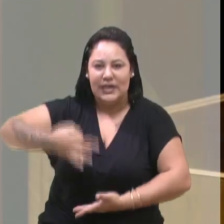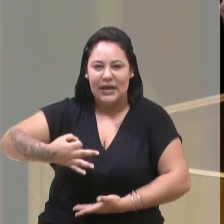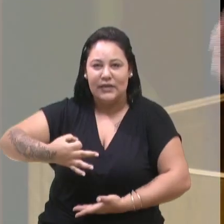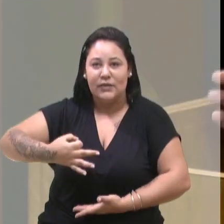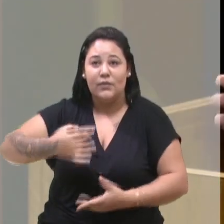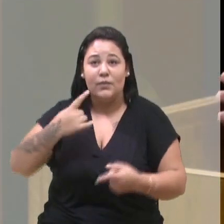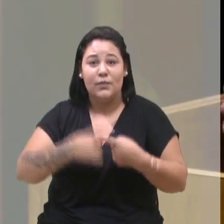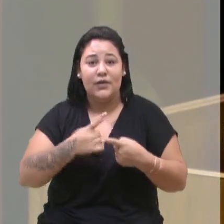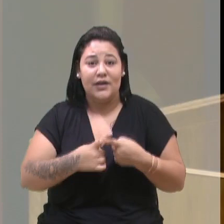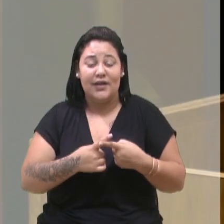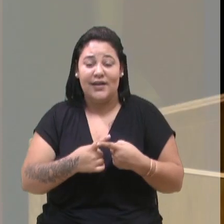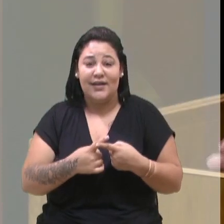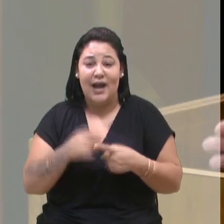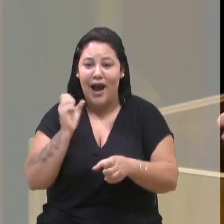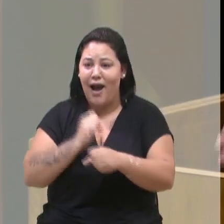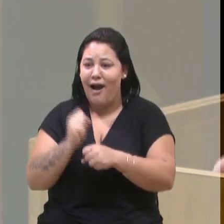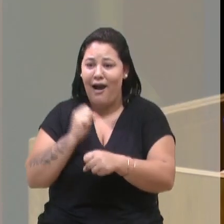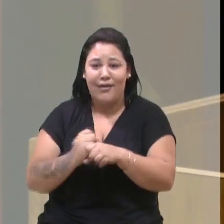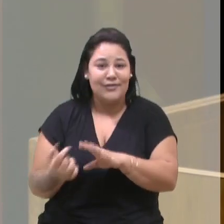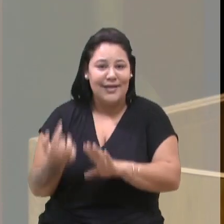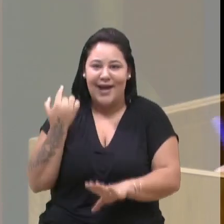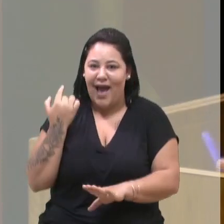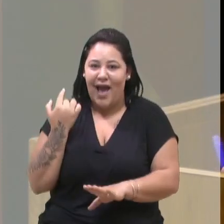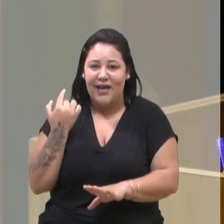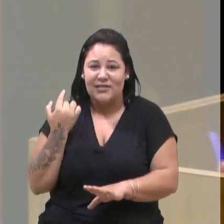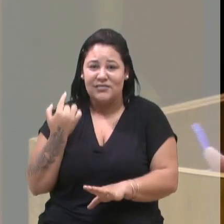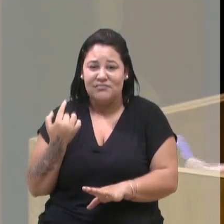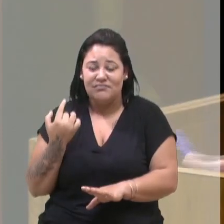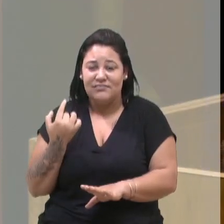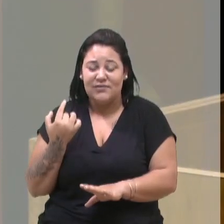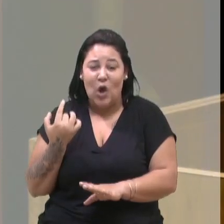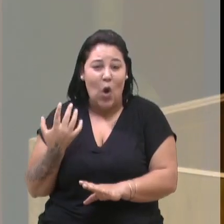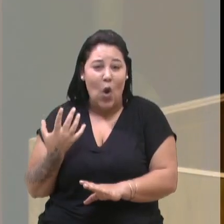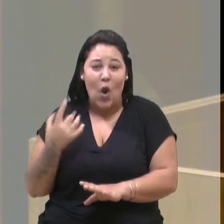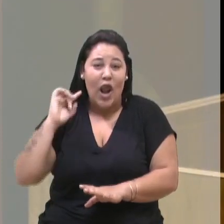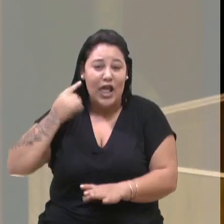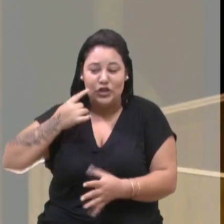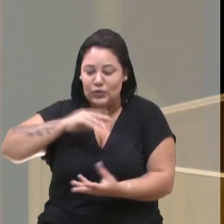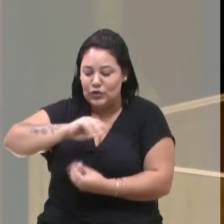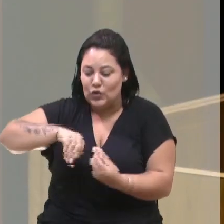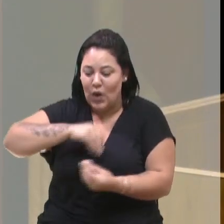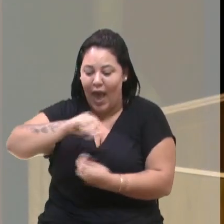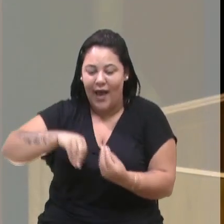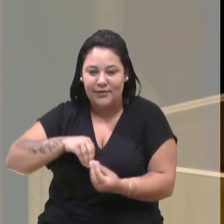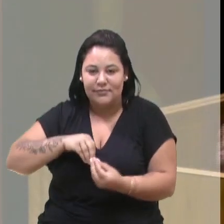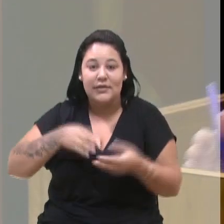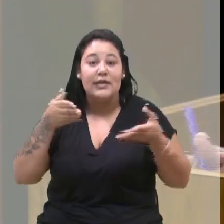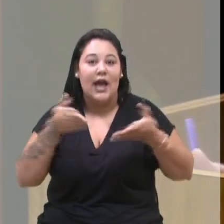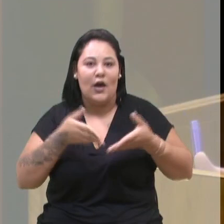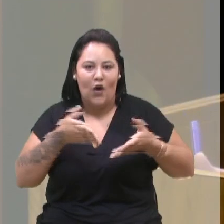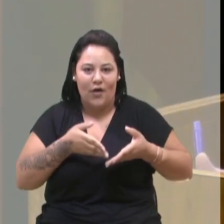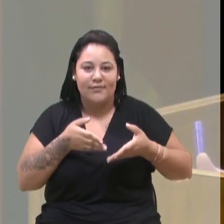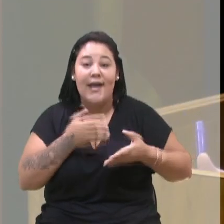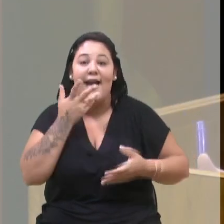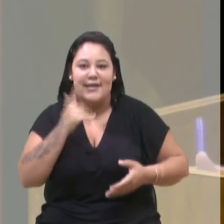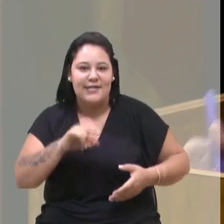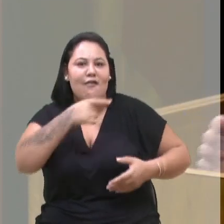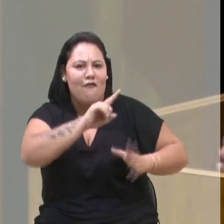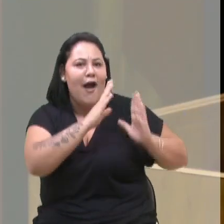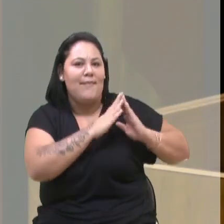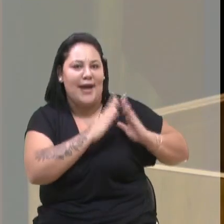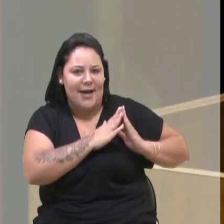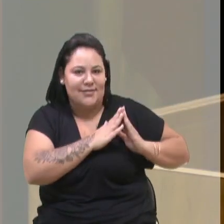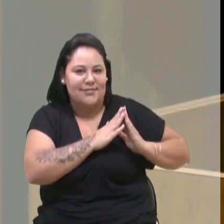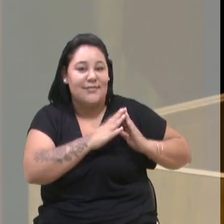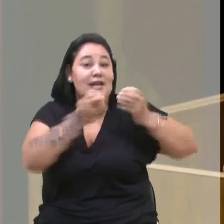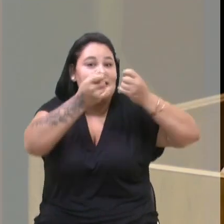lixo era tudo lixo, e as crianças, através da escola, levaram para casa dizendo: papai, mamãe, lixo orgânico é uma